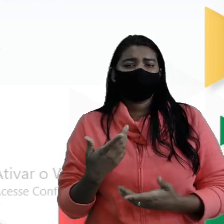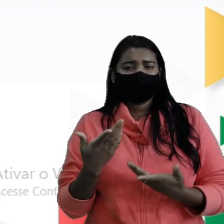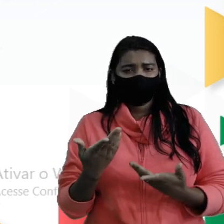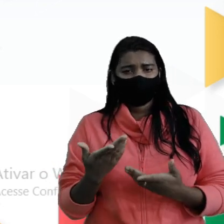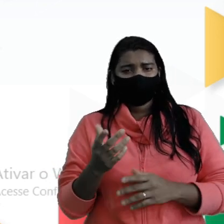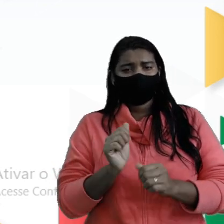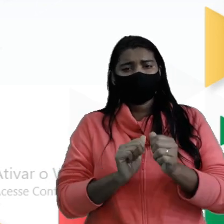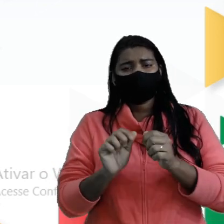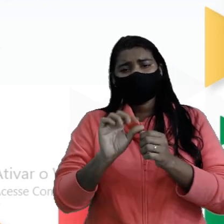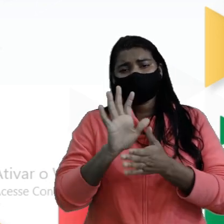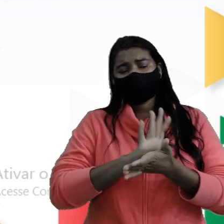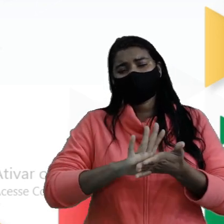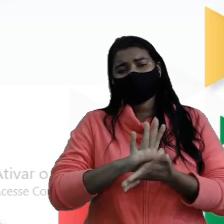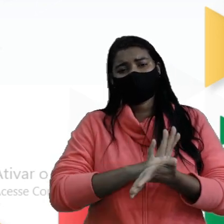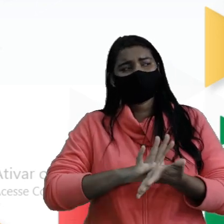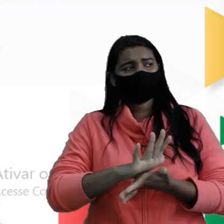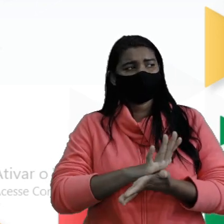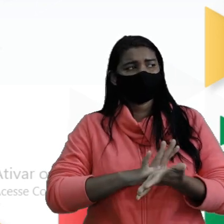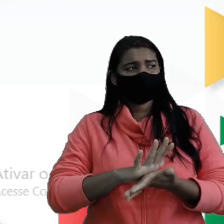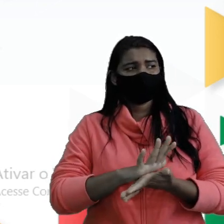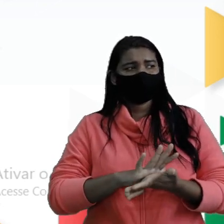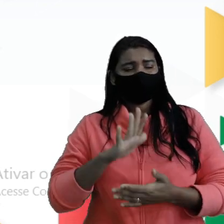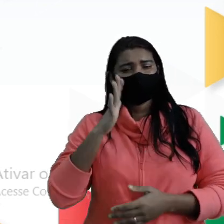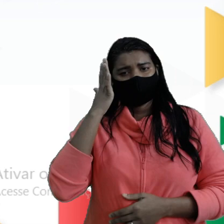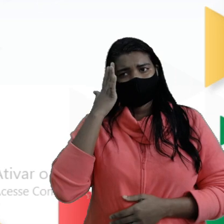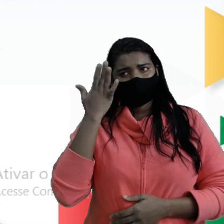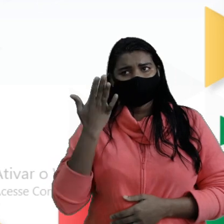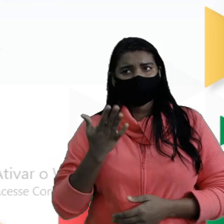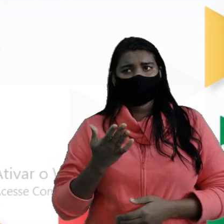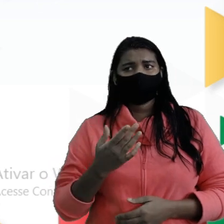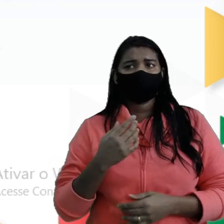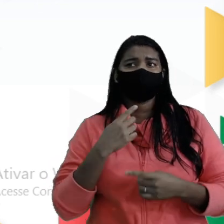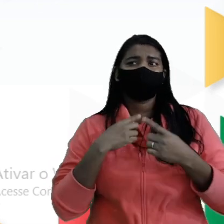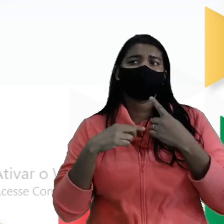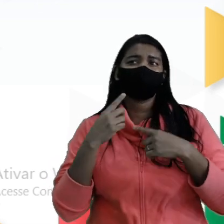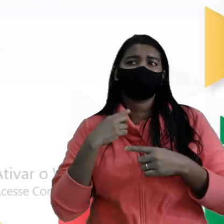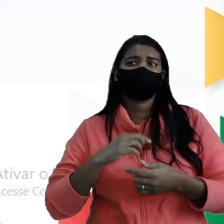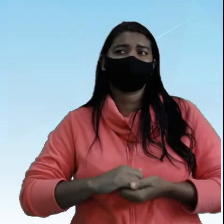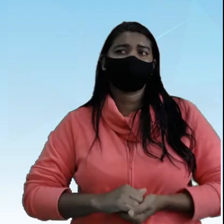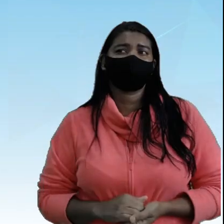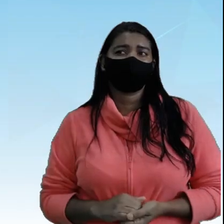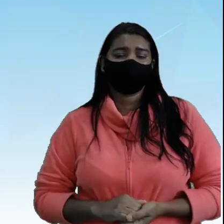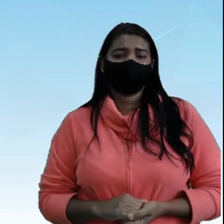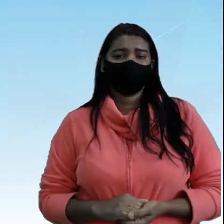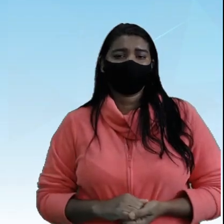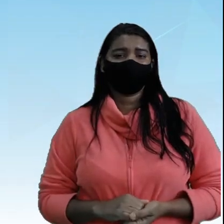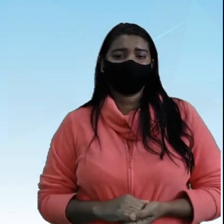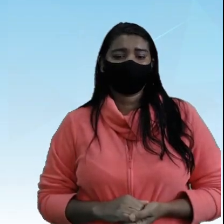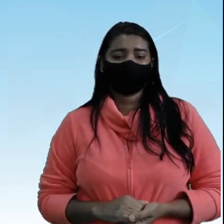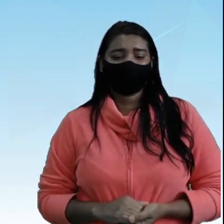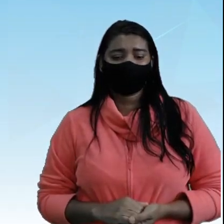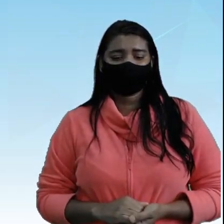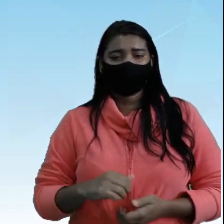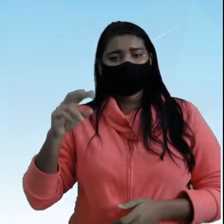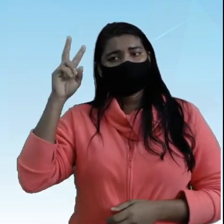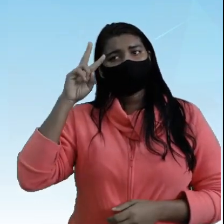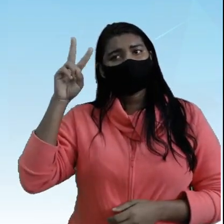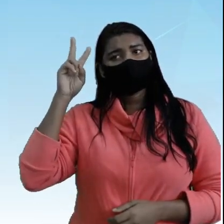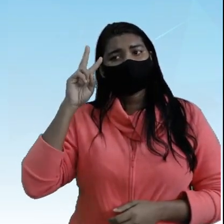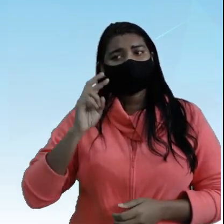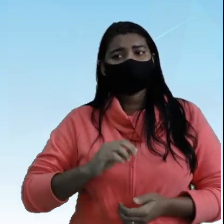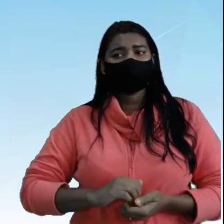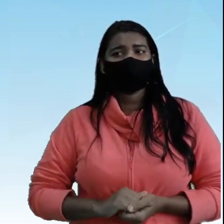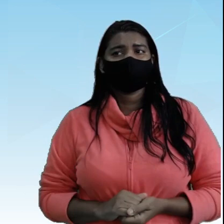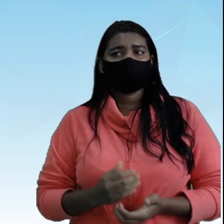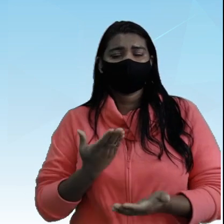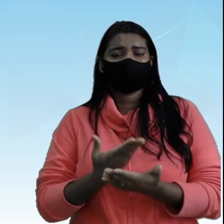ociosidade, não fazer nada, o cio, aquela gana, a vontade, e o ó. Então, lembrar aqui que no